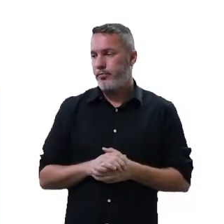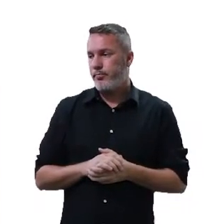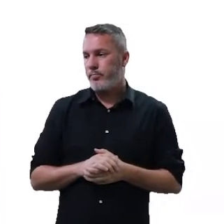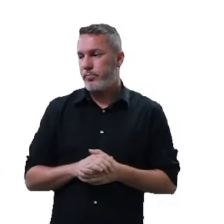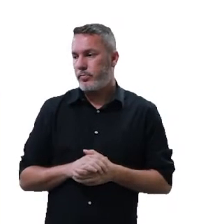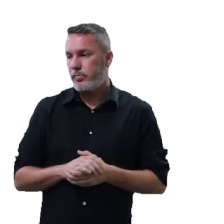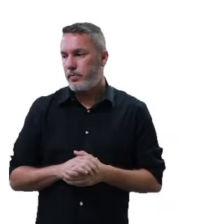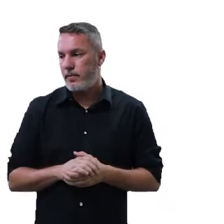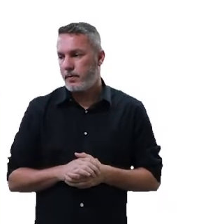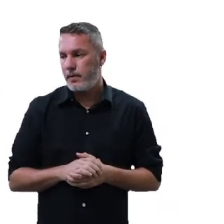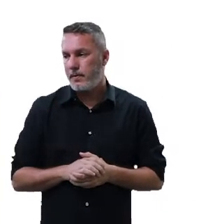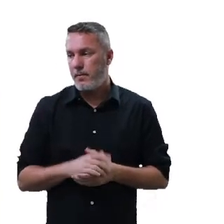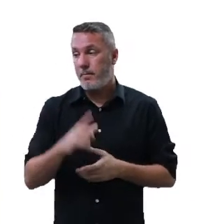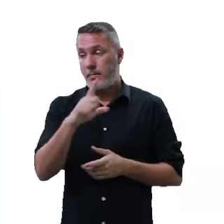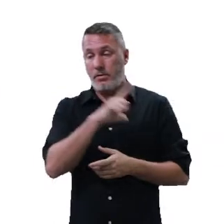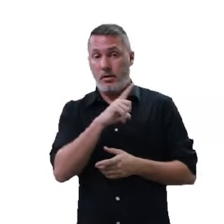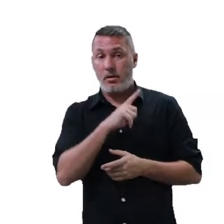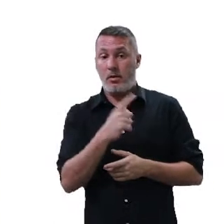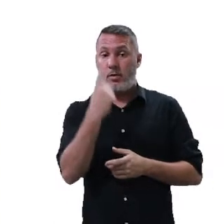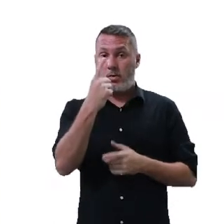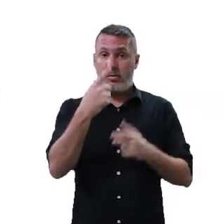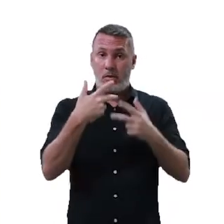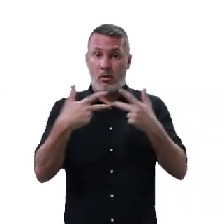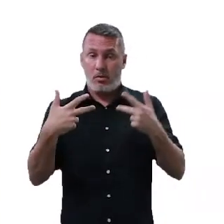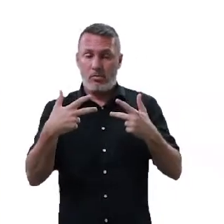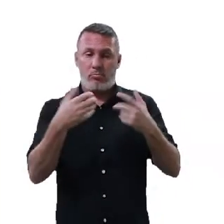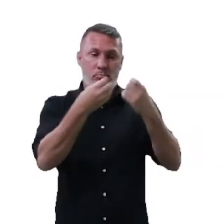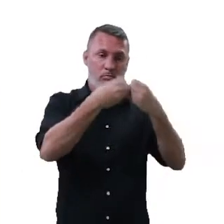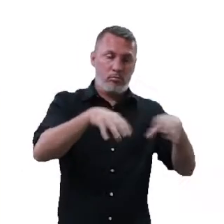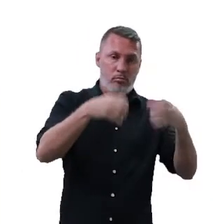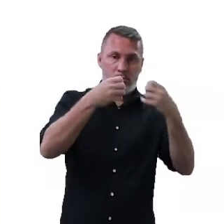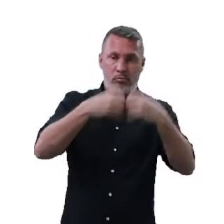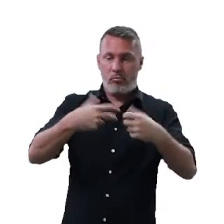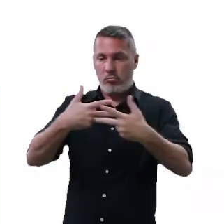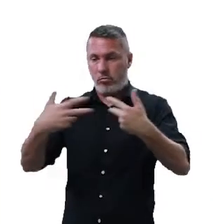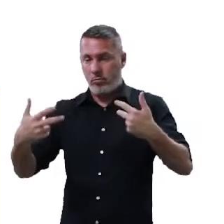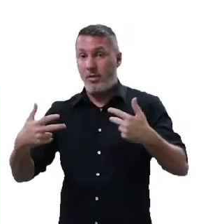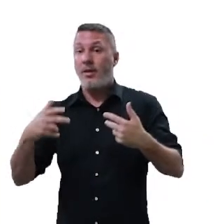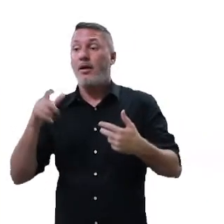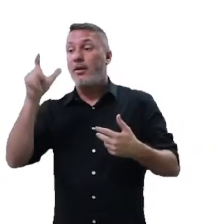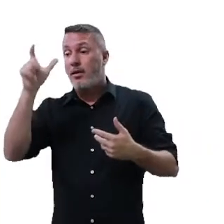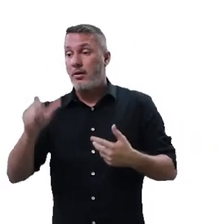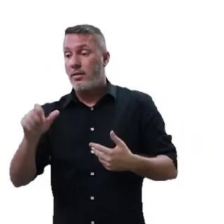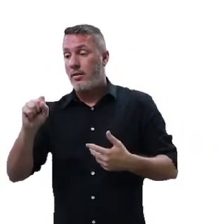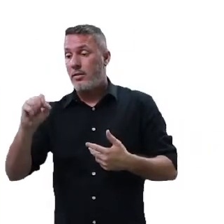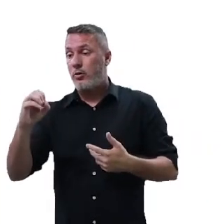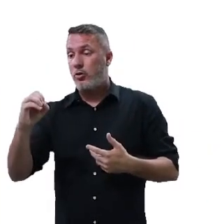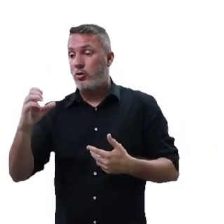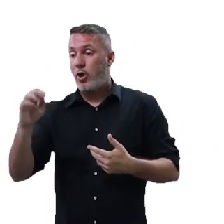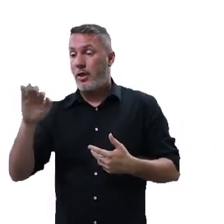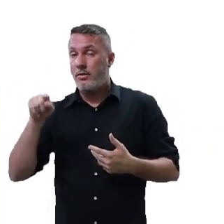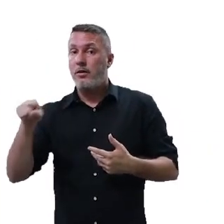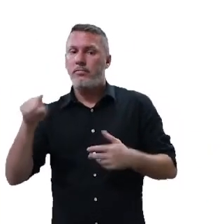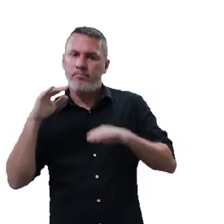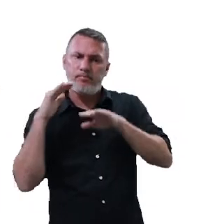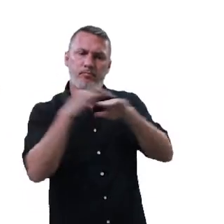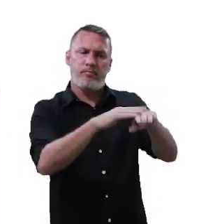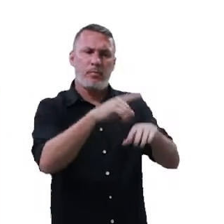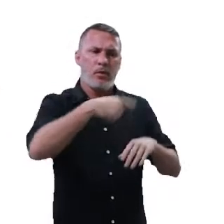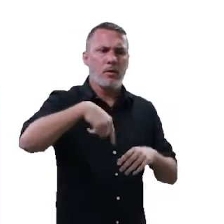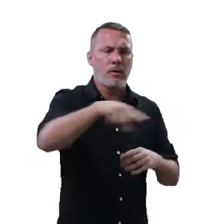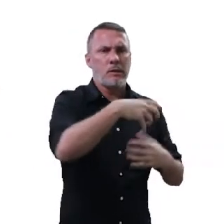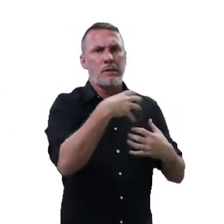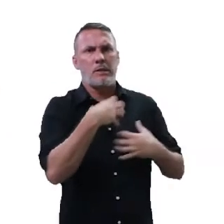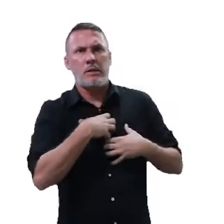conversação de tal natureza transforma o ouvinte. O contato de Sócrates paralisa e embaraça, leva a refletir sobre